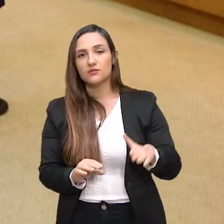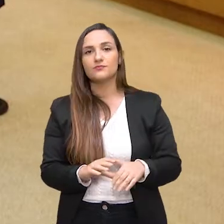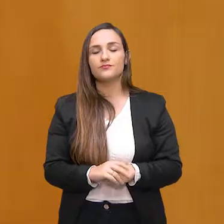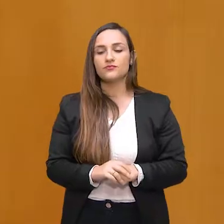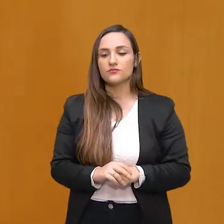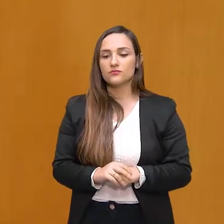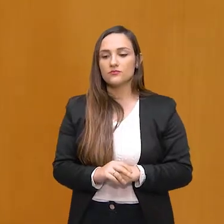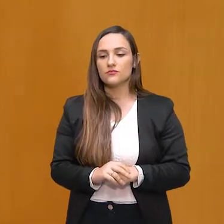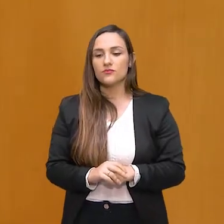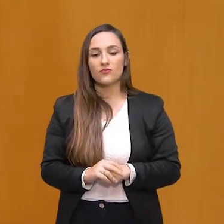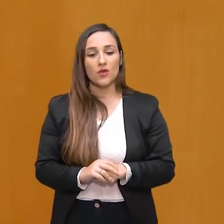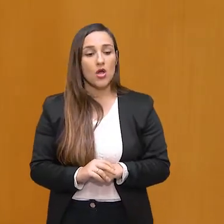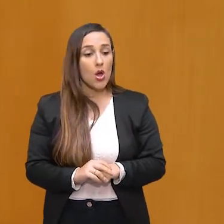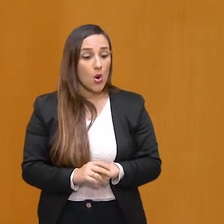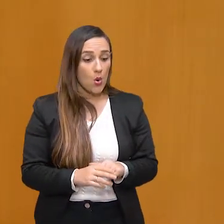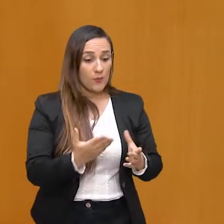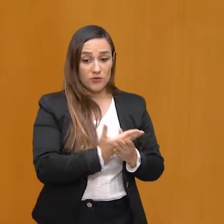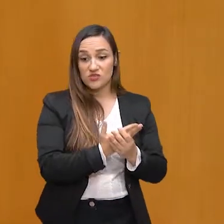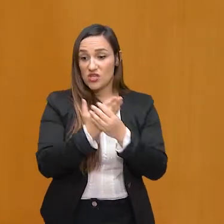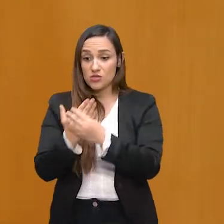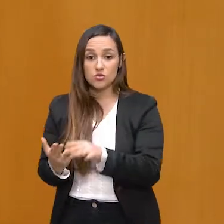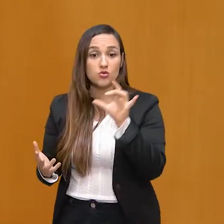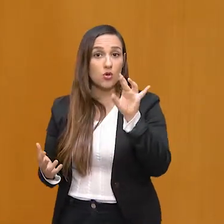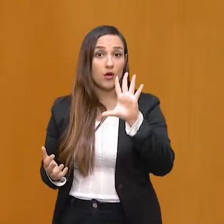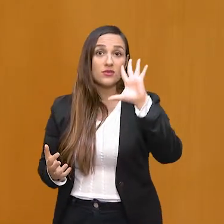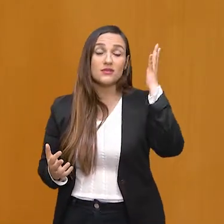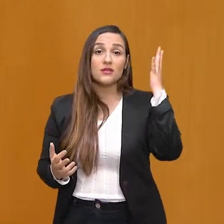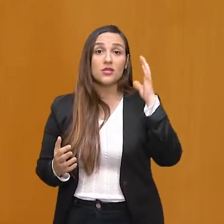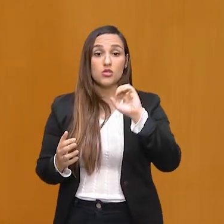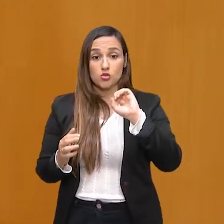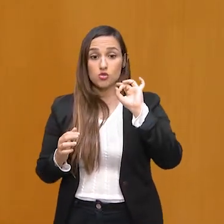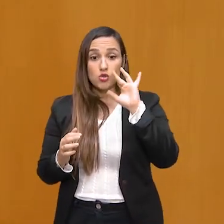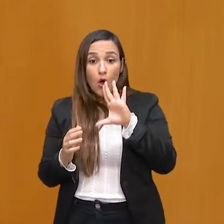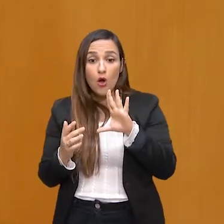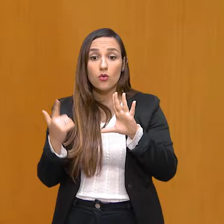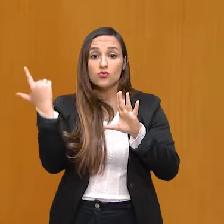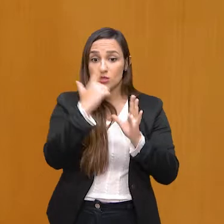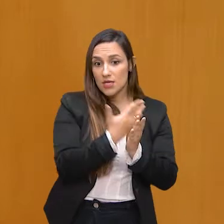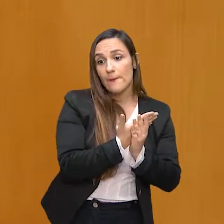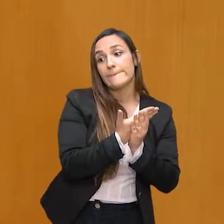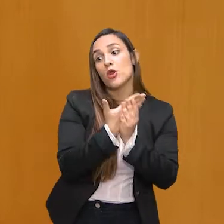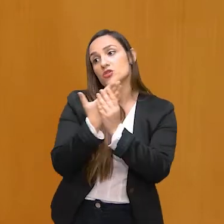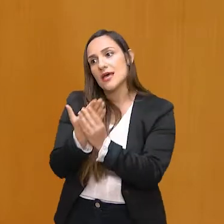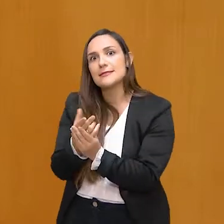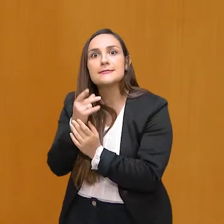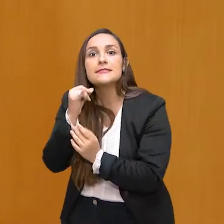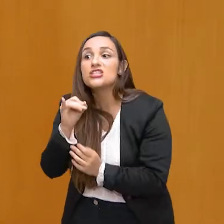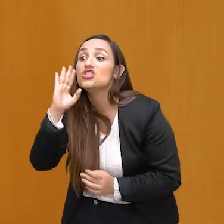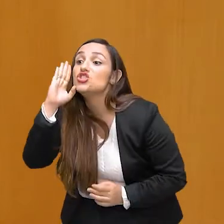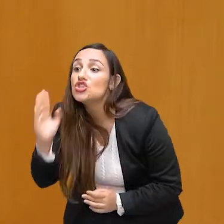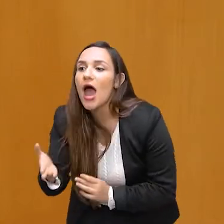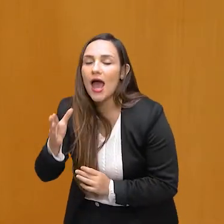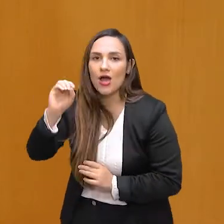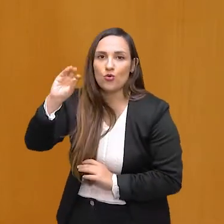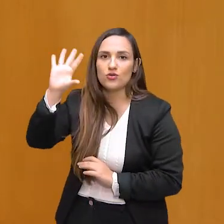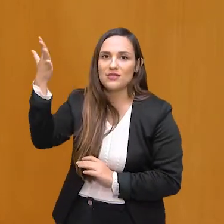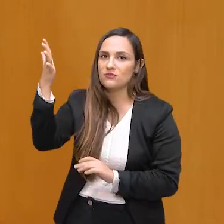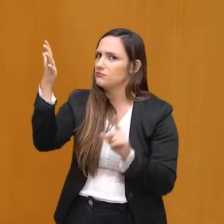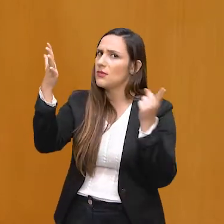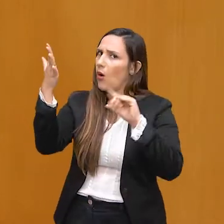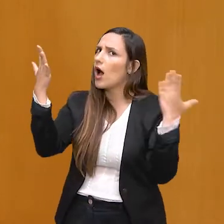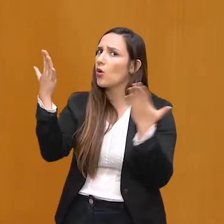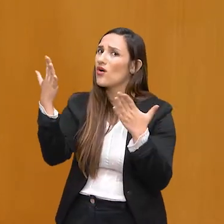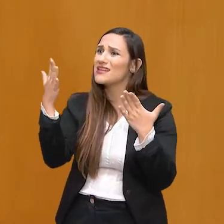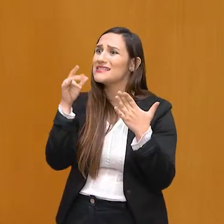na questão das ameaças ao direito, porque antigamente o processo se preocupava muito com fatos ocorridos, né?